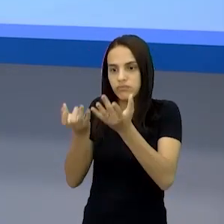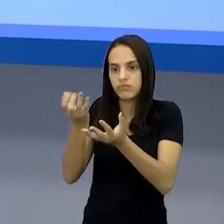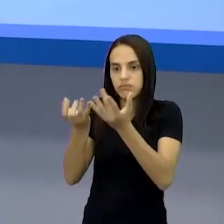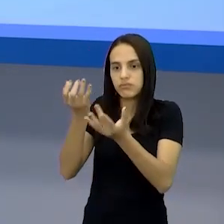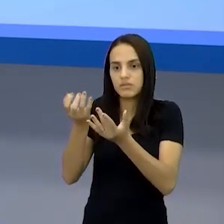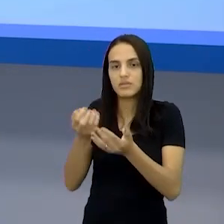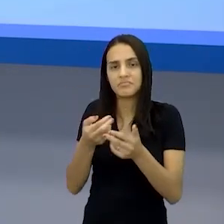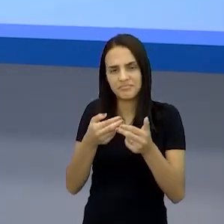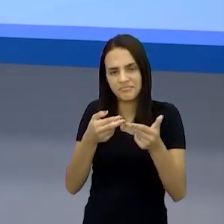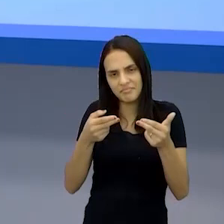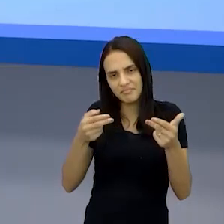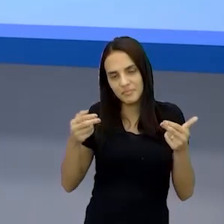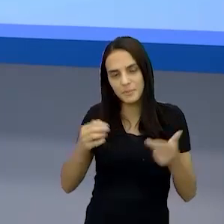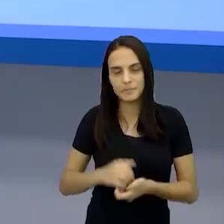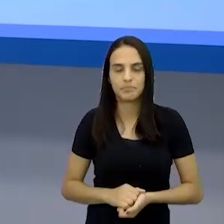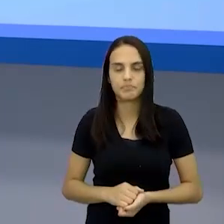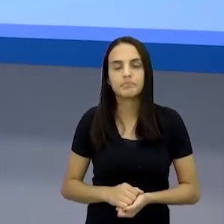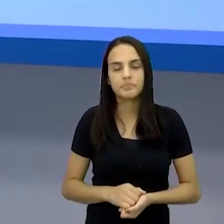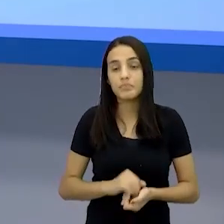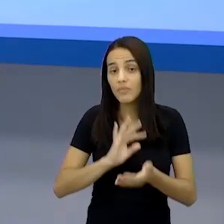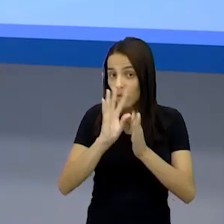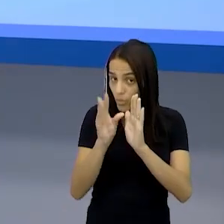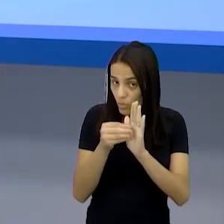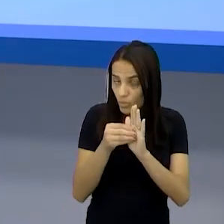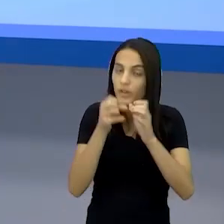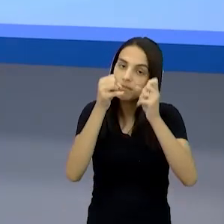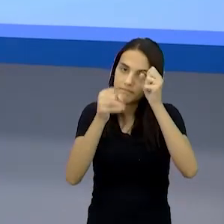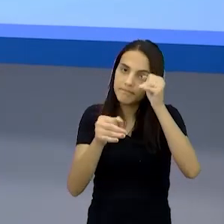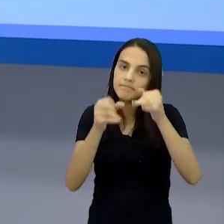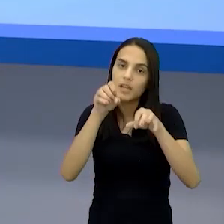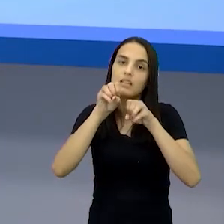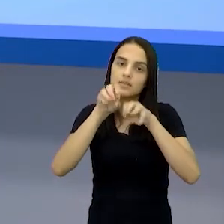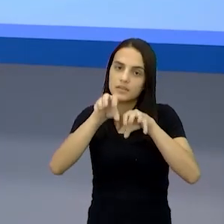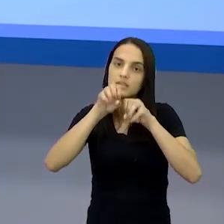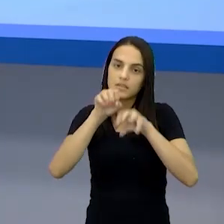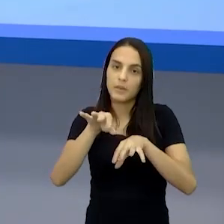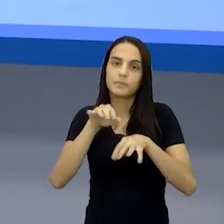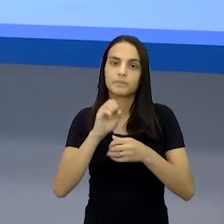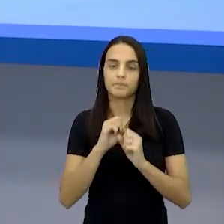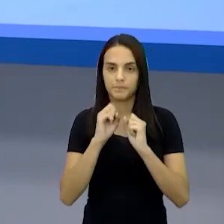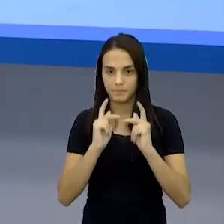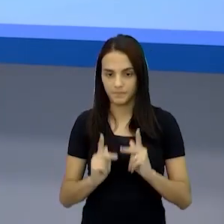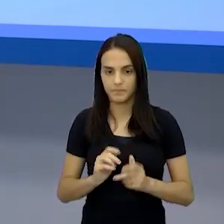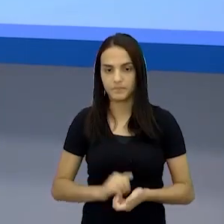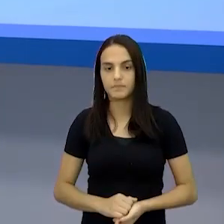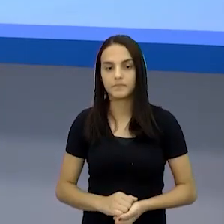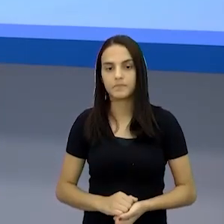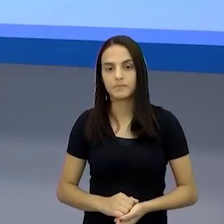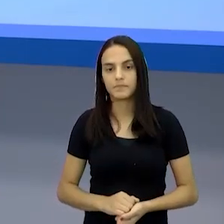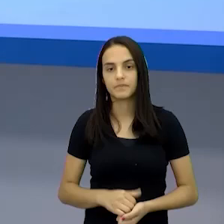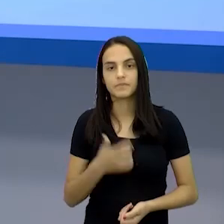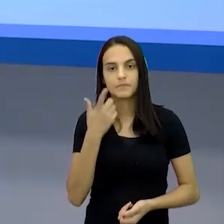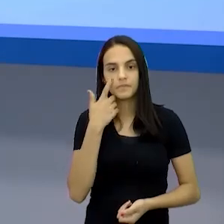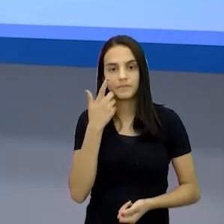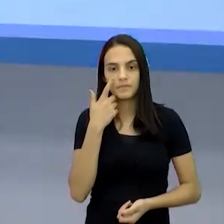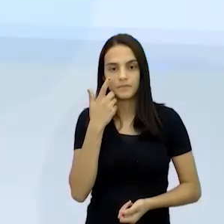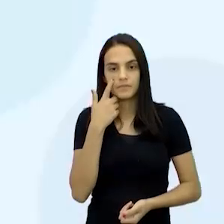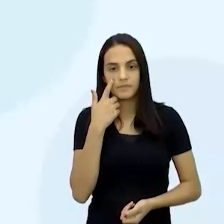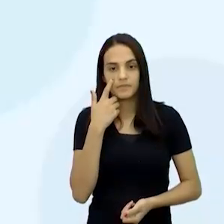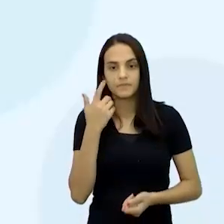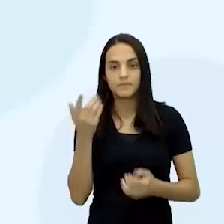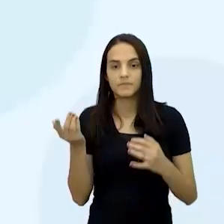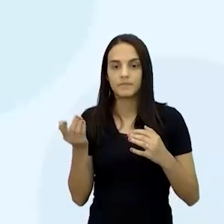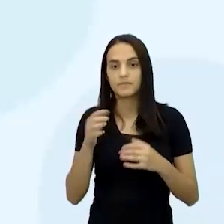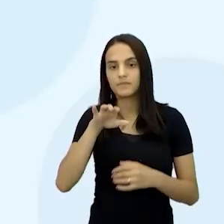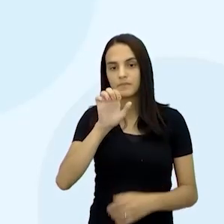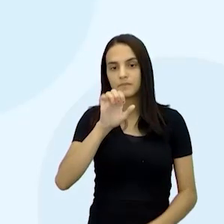basalto. Tudo isso aí vai ser retratado para vocês aí nesse componente, tá certo? Vamos ver aí fatores de integração e